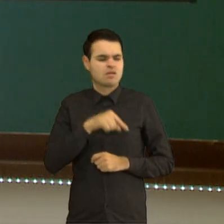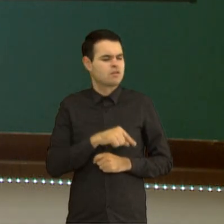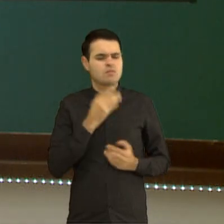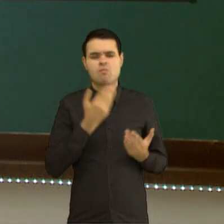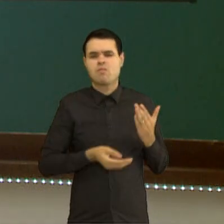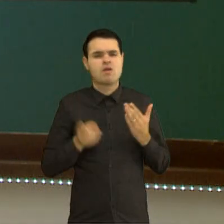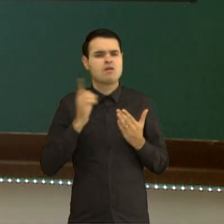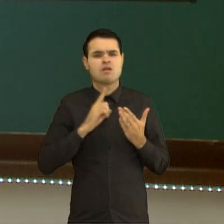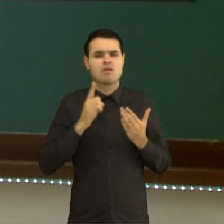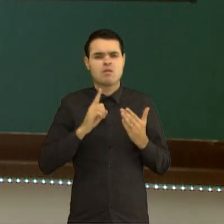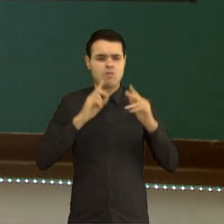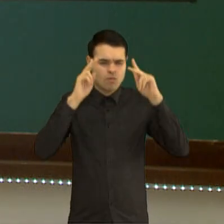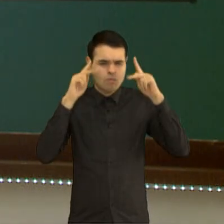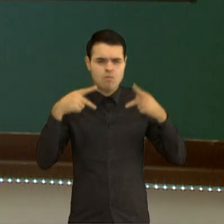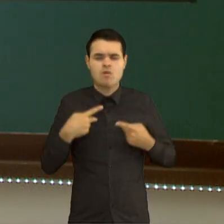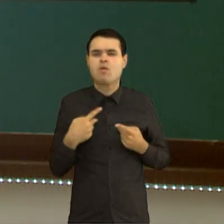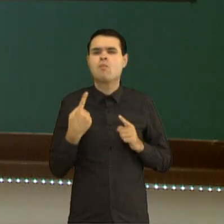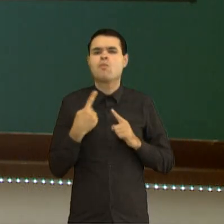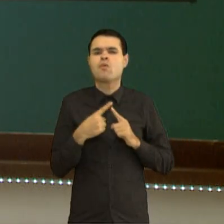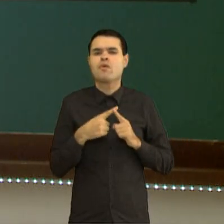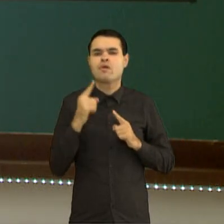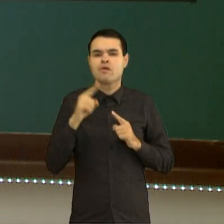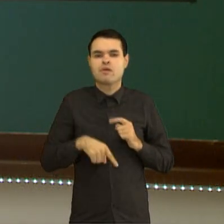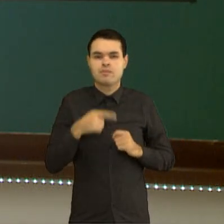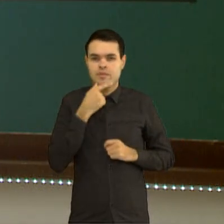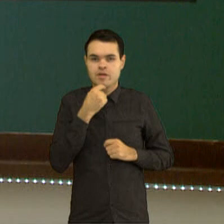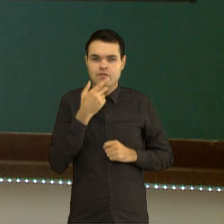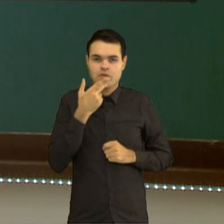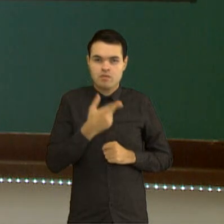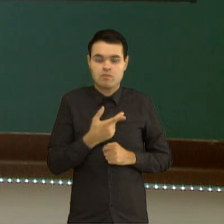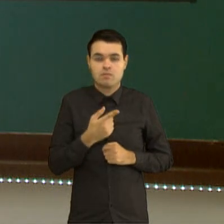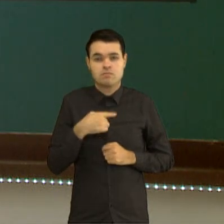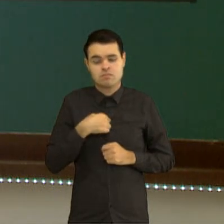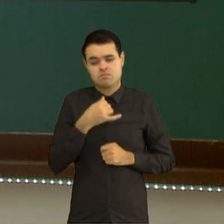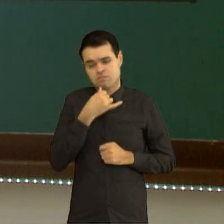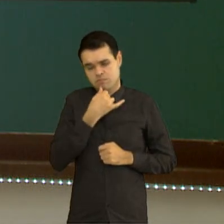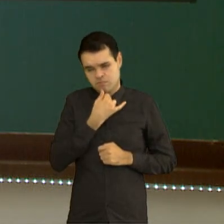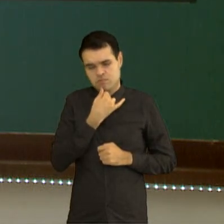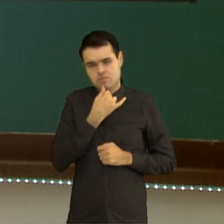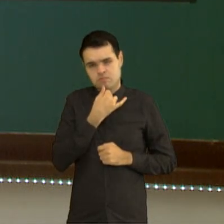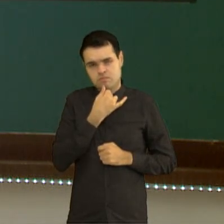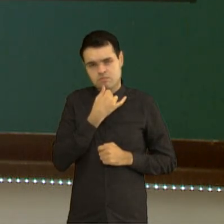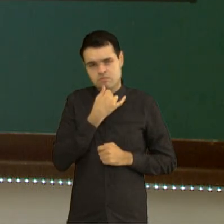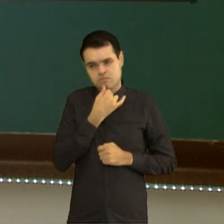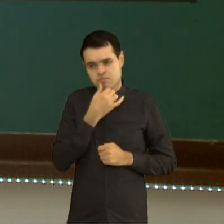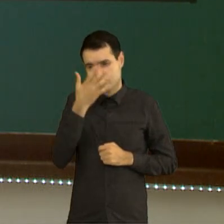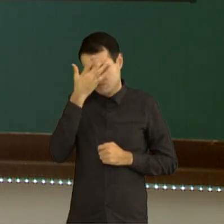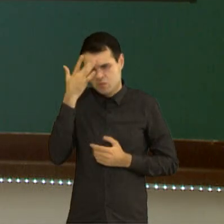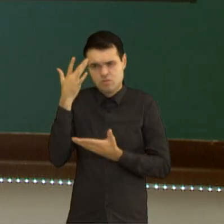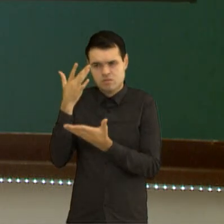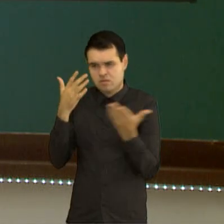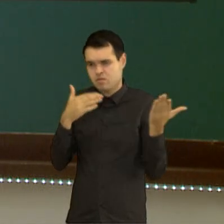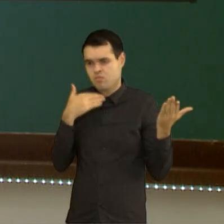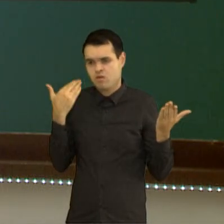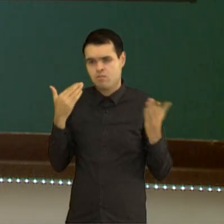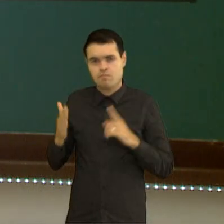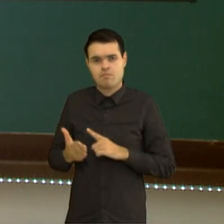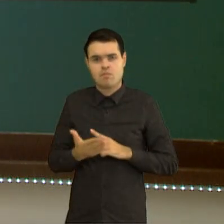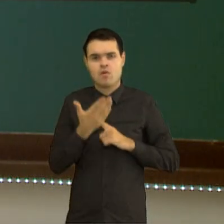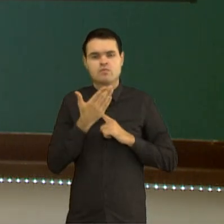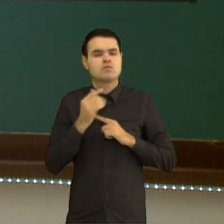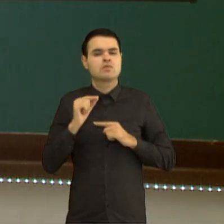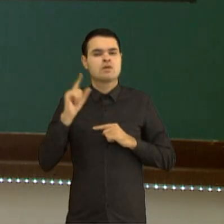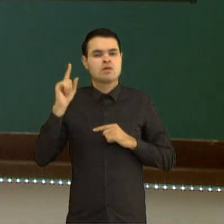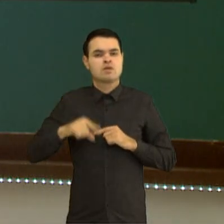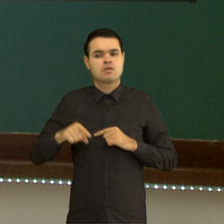não perdeu a humanidade, pois o menino disse estar triste pelas pessoas que morreram, demonstrando que se